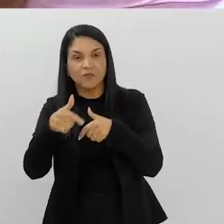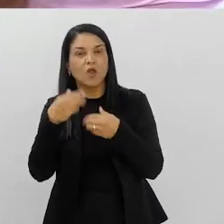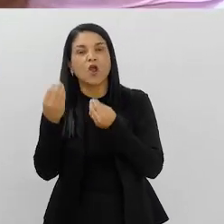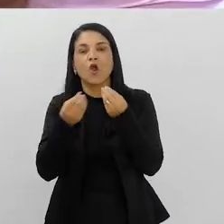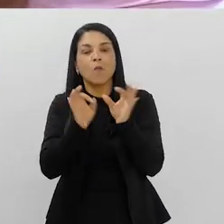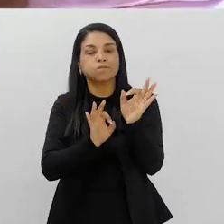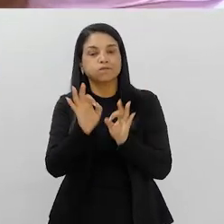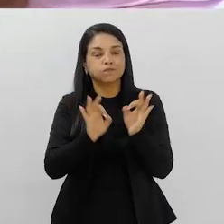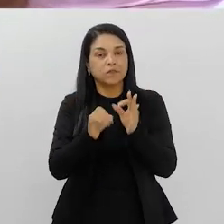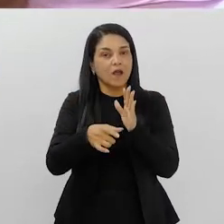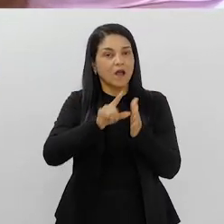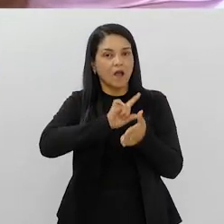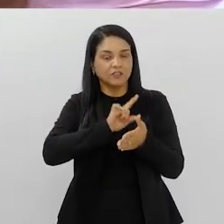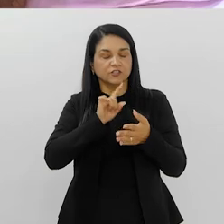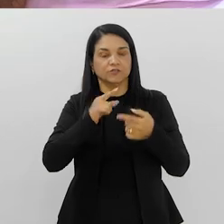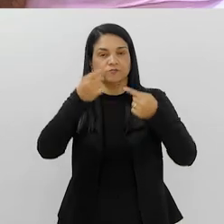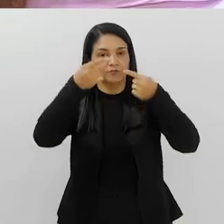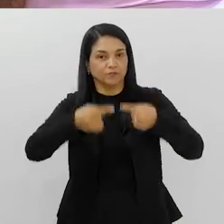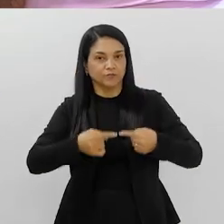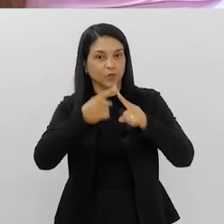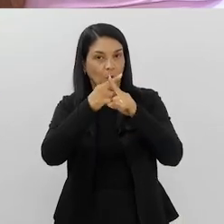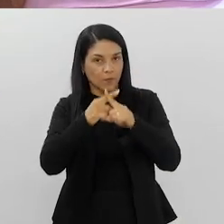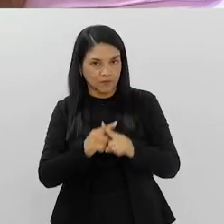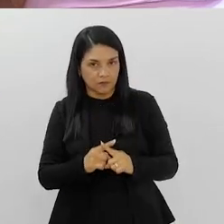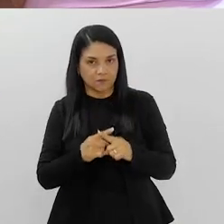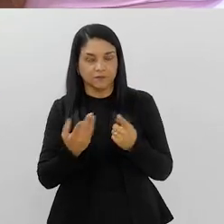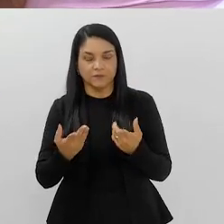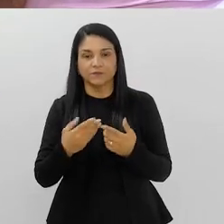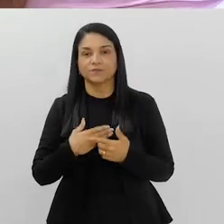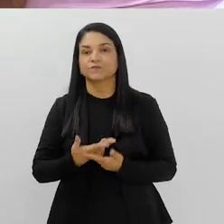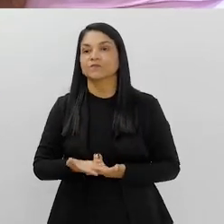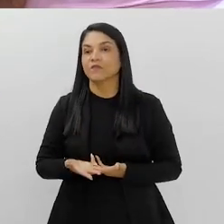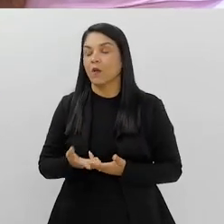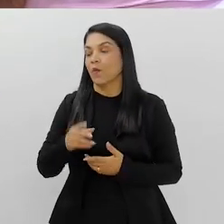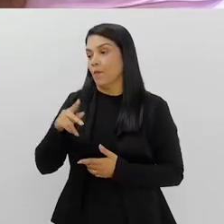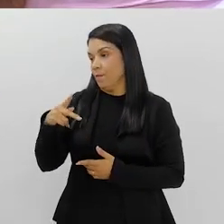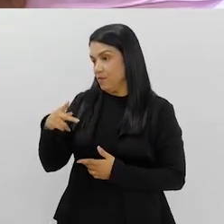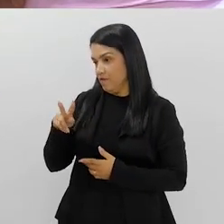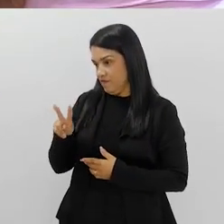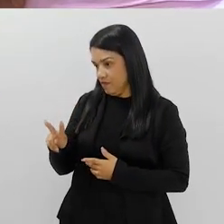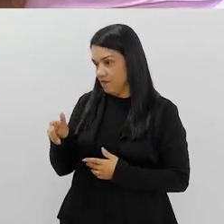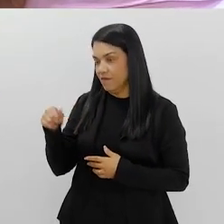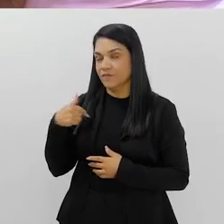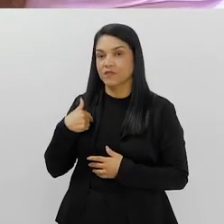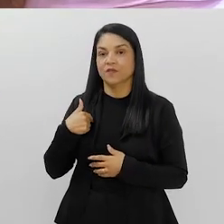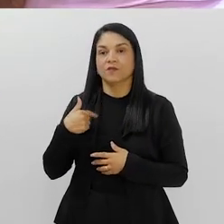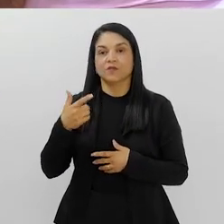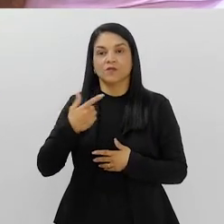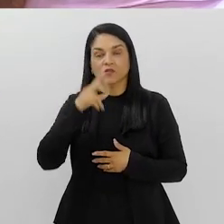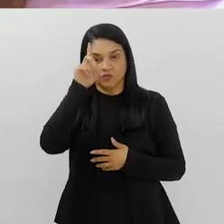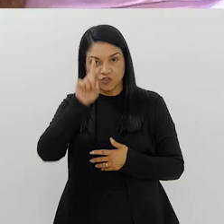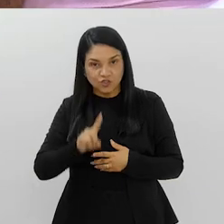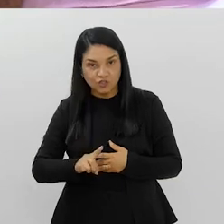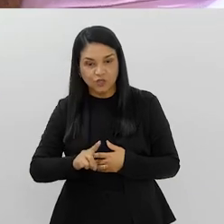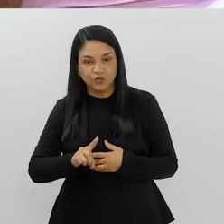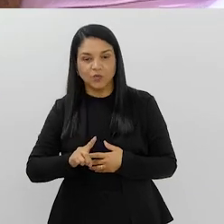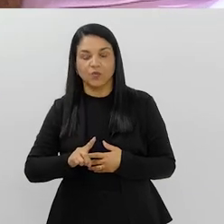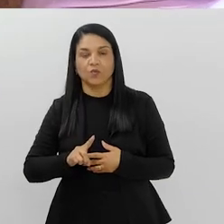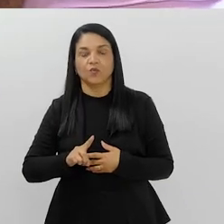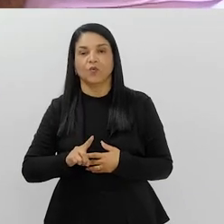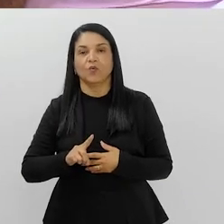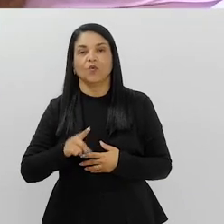essa preparação, essa montagem desse elenco para essa competição, Reinaldo? Então, PV, o nosso diretor de futebol aqui, o Douglas Oliveira,